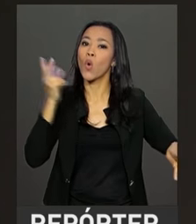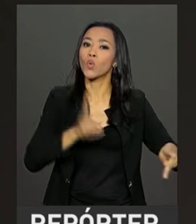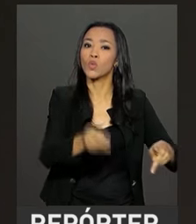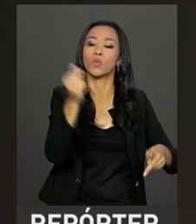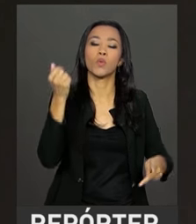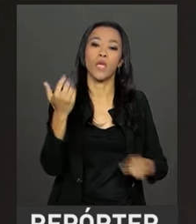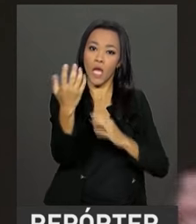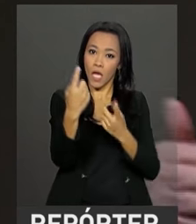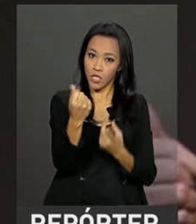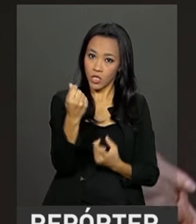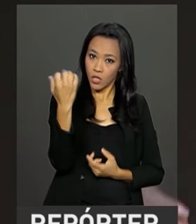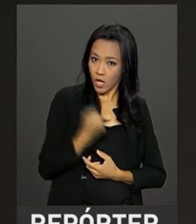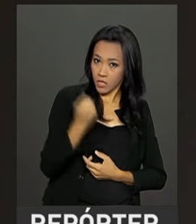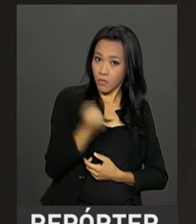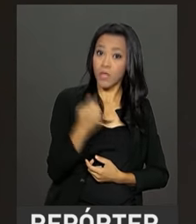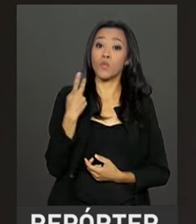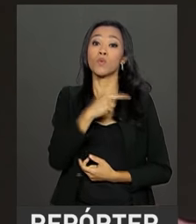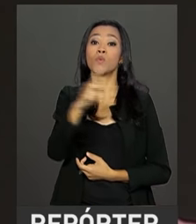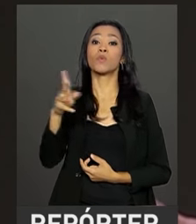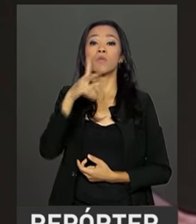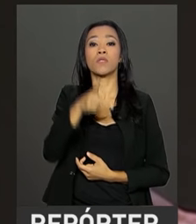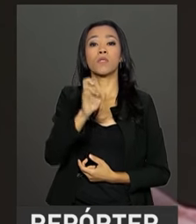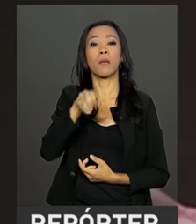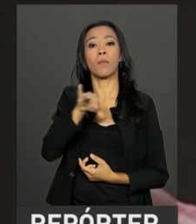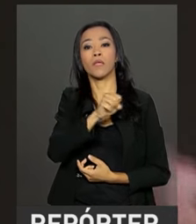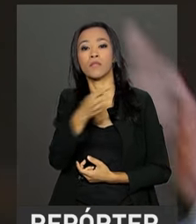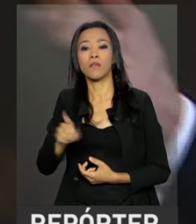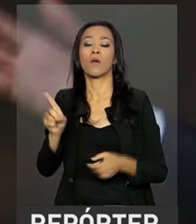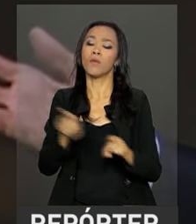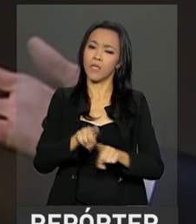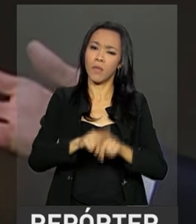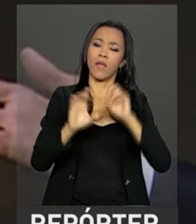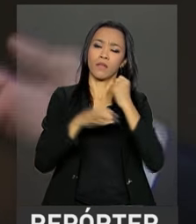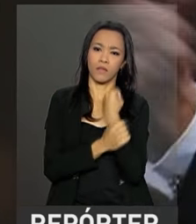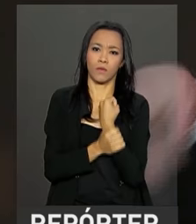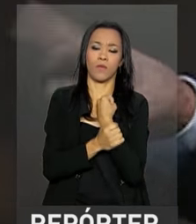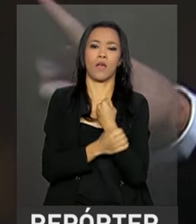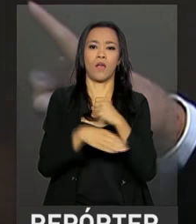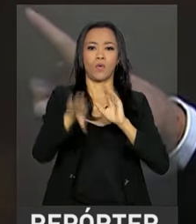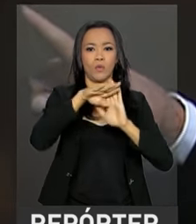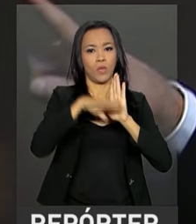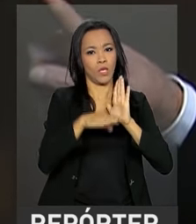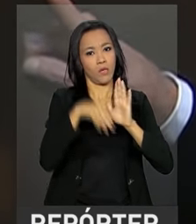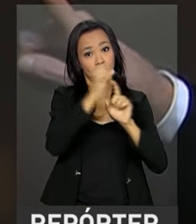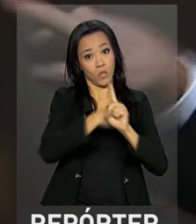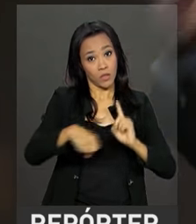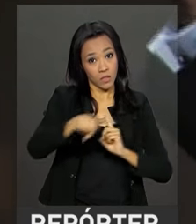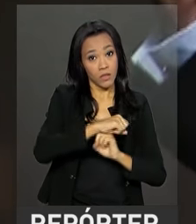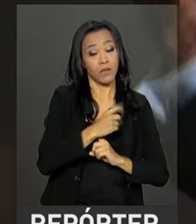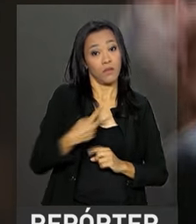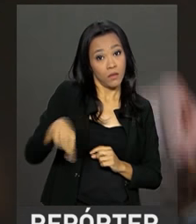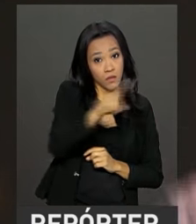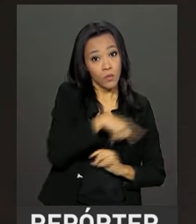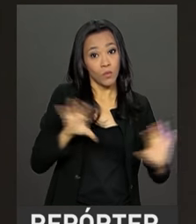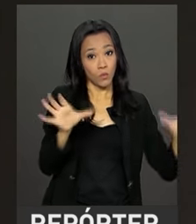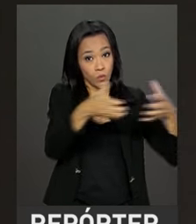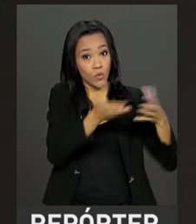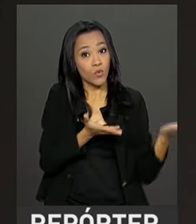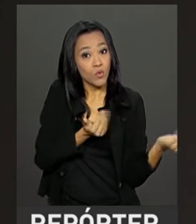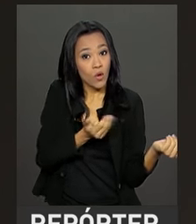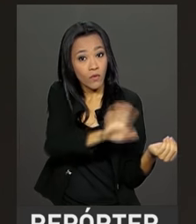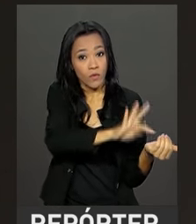para garantir que os programas sociais que nós estamos patrocinando possam continuar e que aqueles mais jovem no futuro